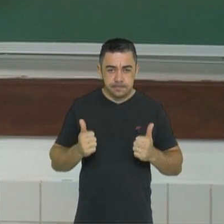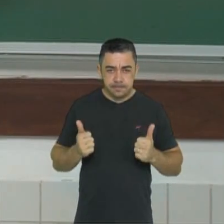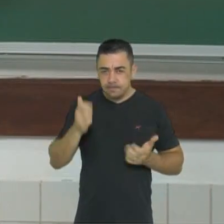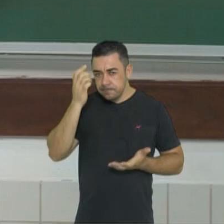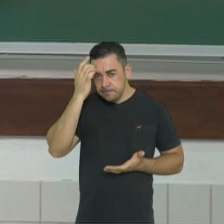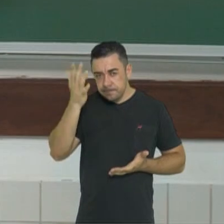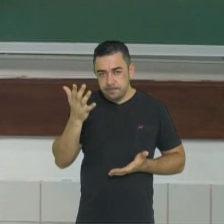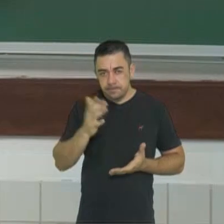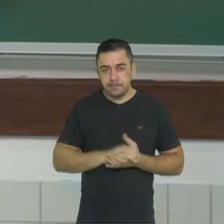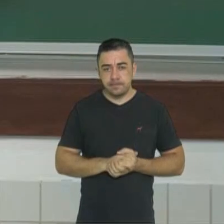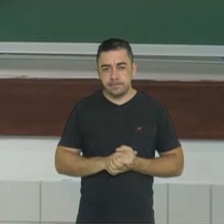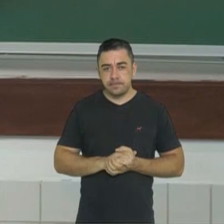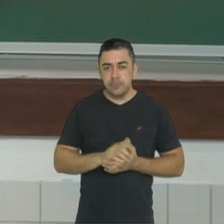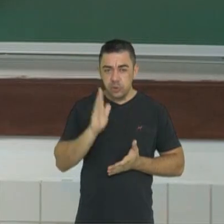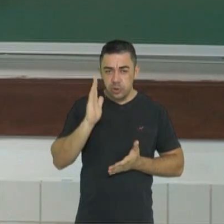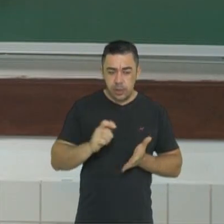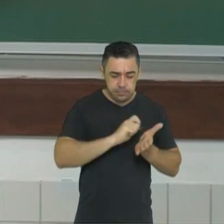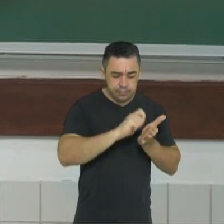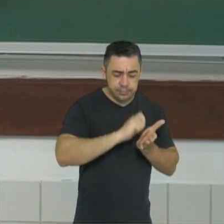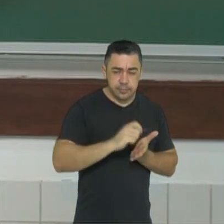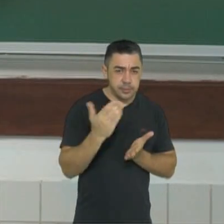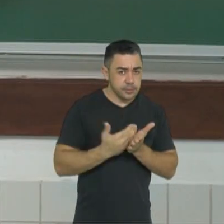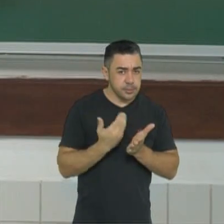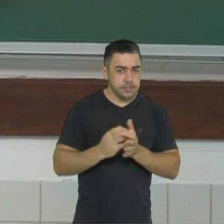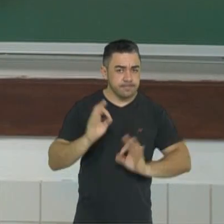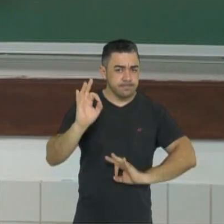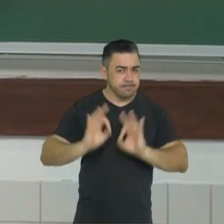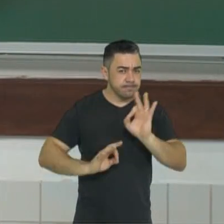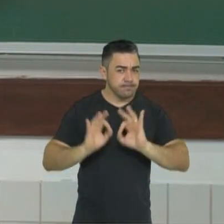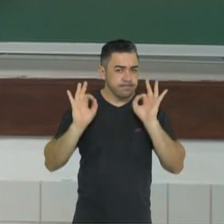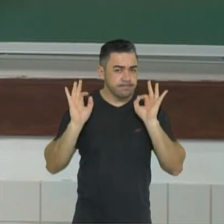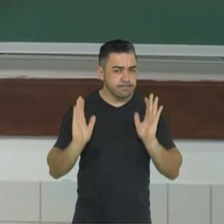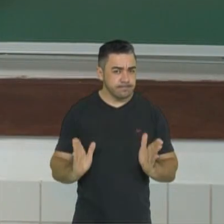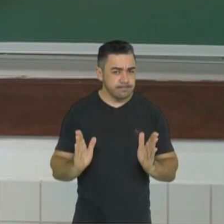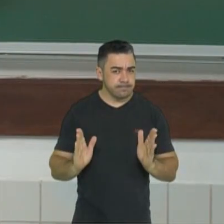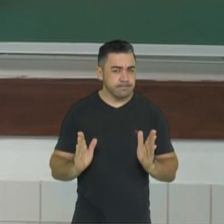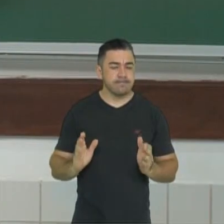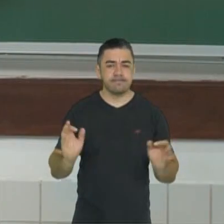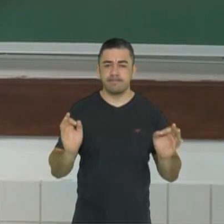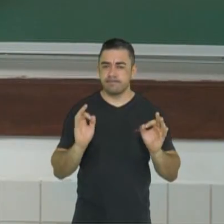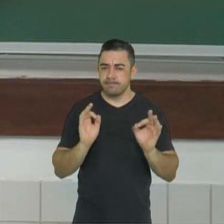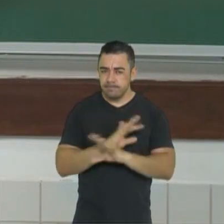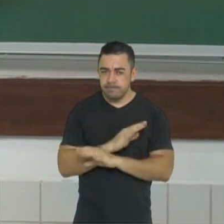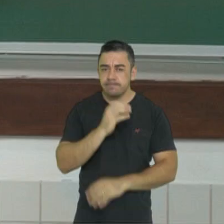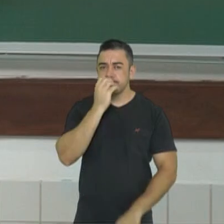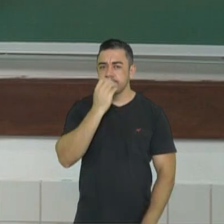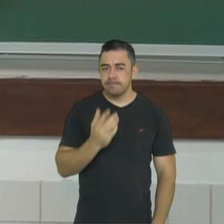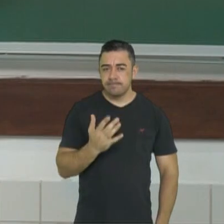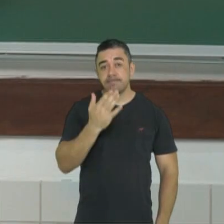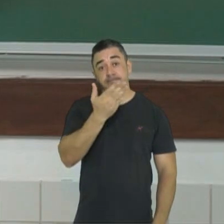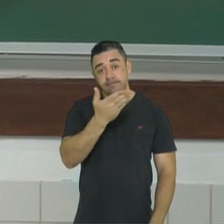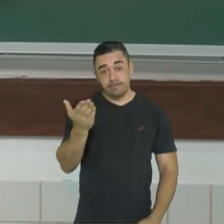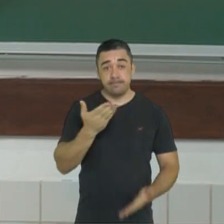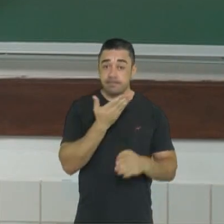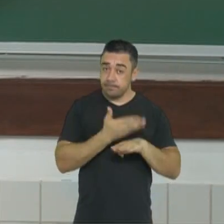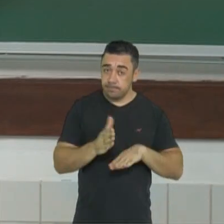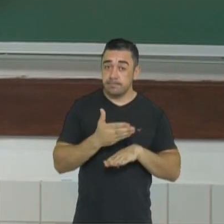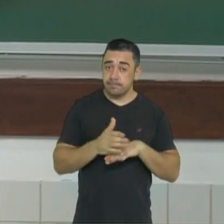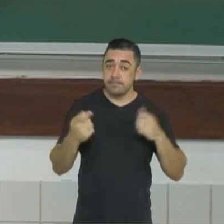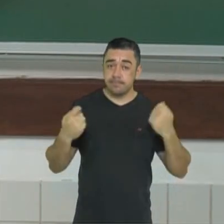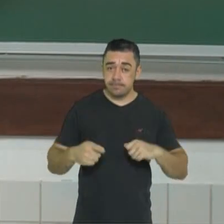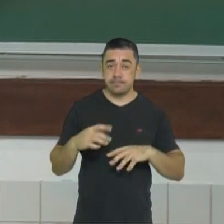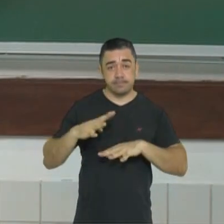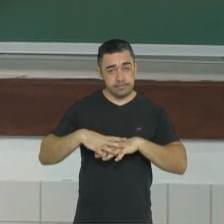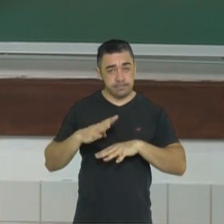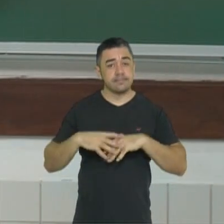fácil tudo anotado no caderno tudo em ordem Que bom E vão sempre praticando matemática gente